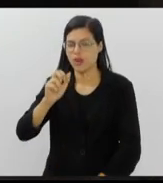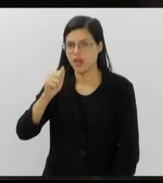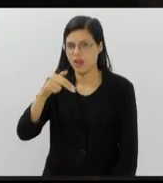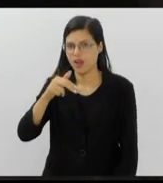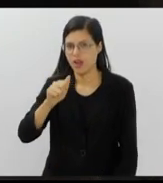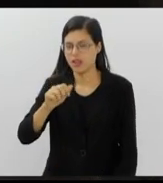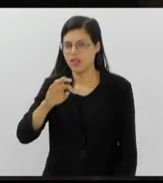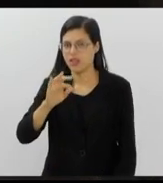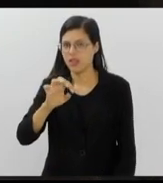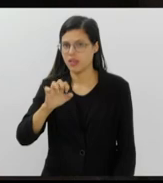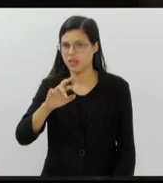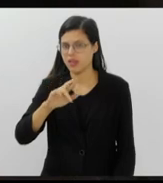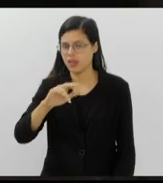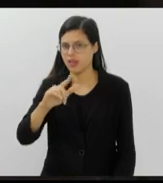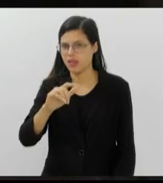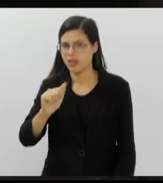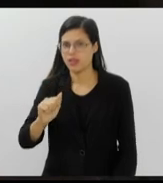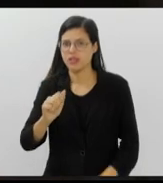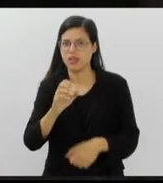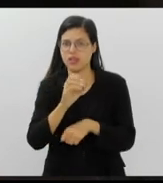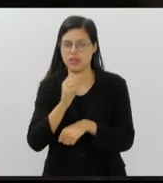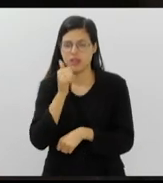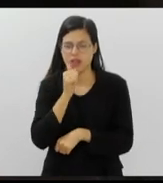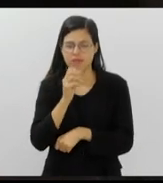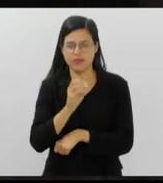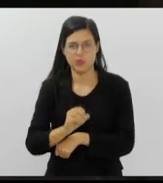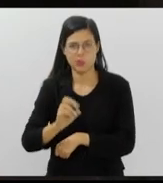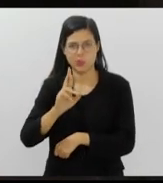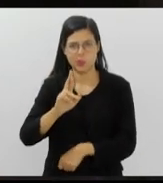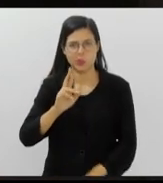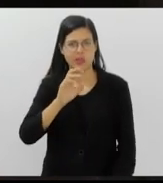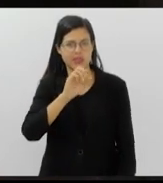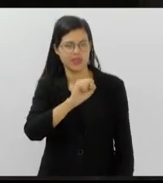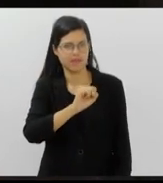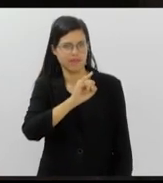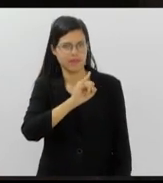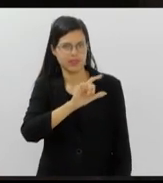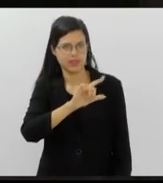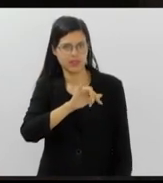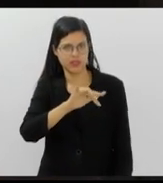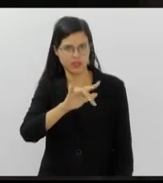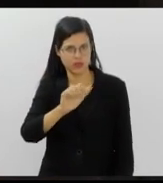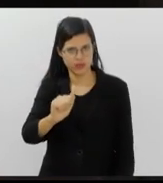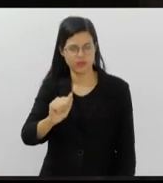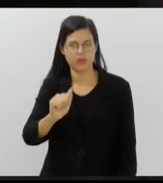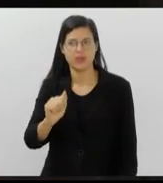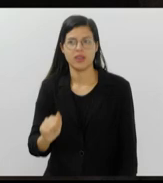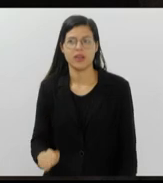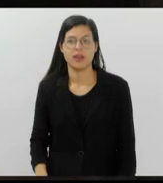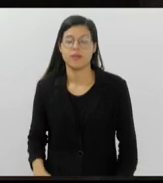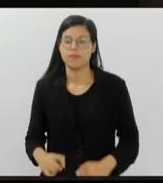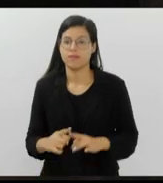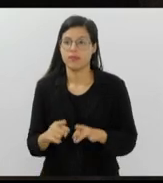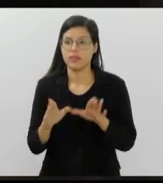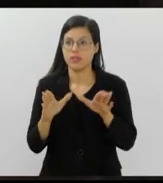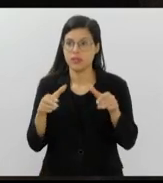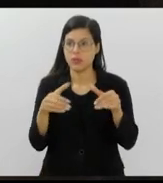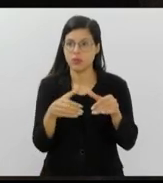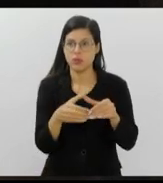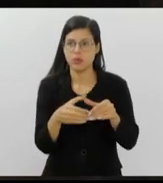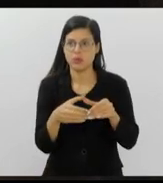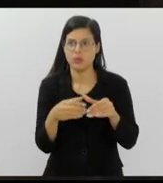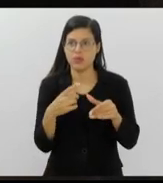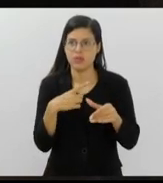Basílio e a doutora Silvia Drummond. Mas essa chapa conterá